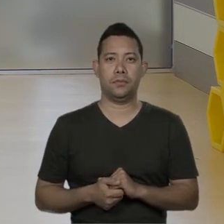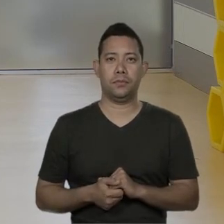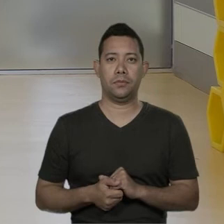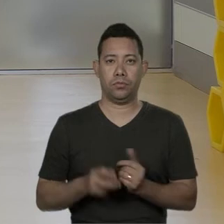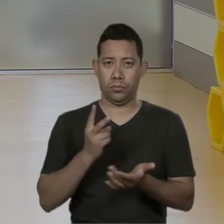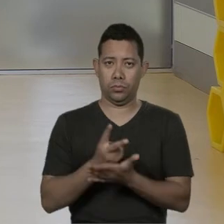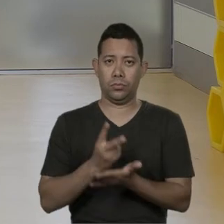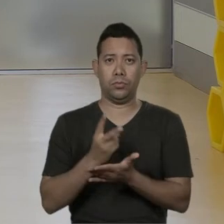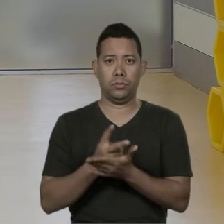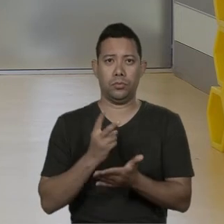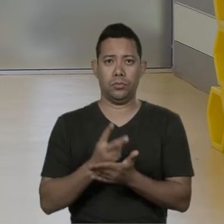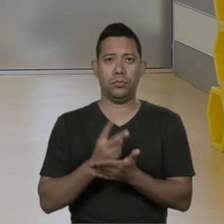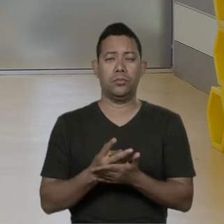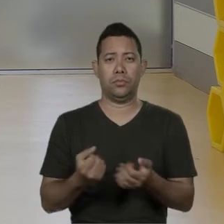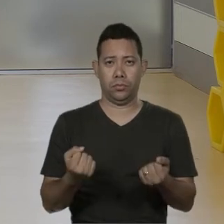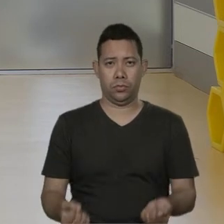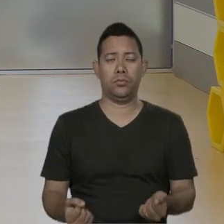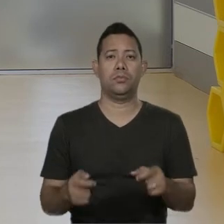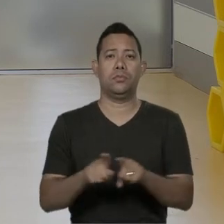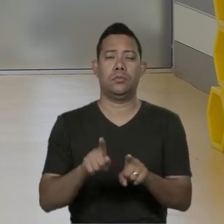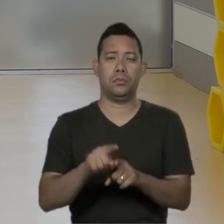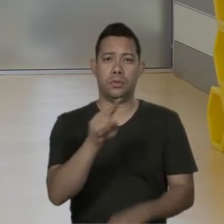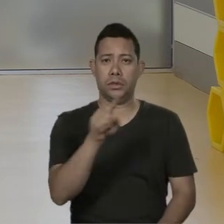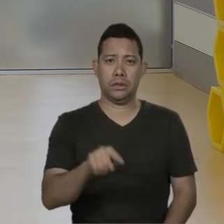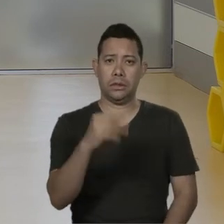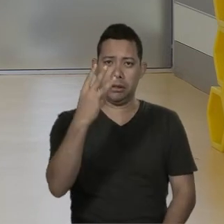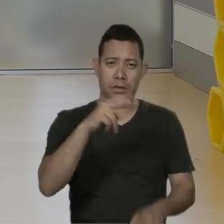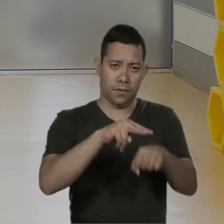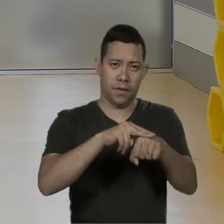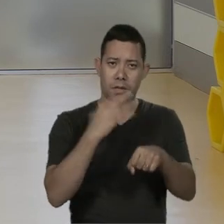Mantendo a intensidade em Z3.